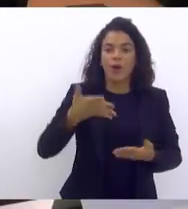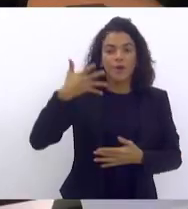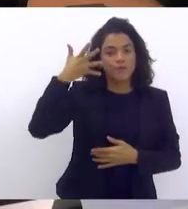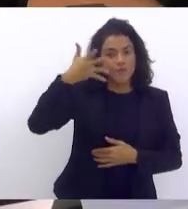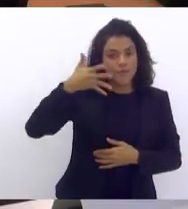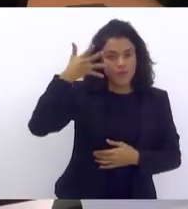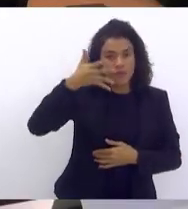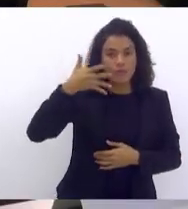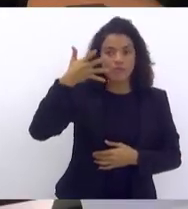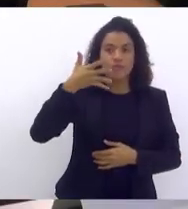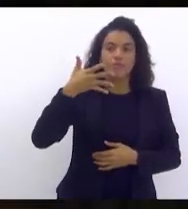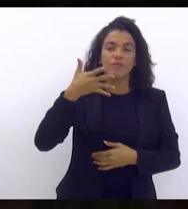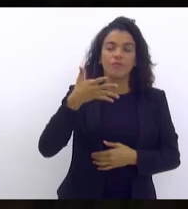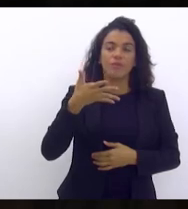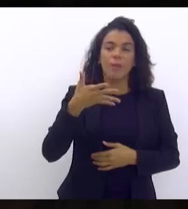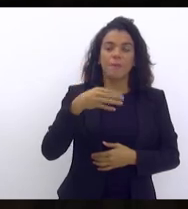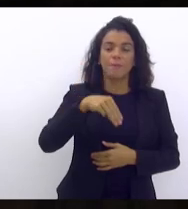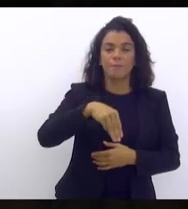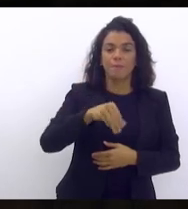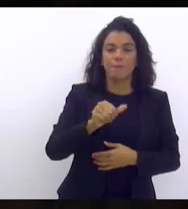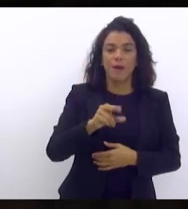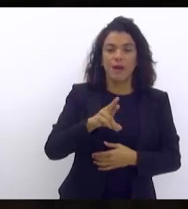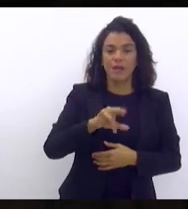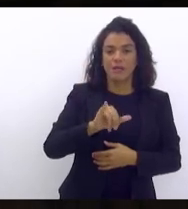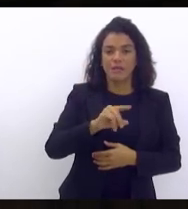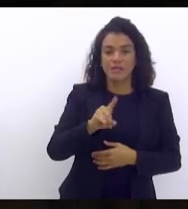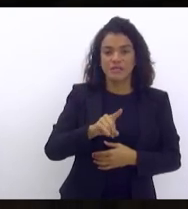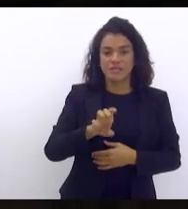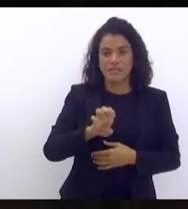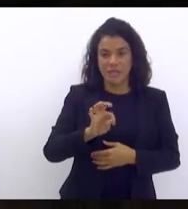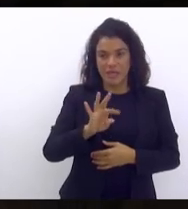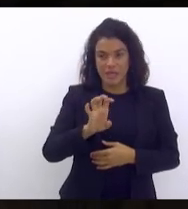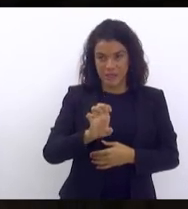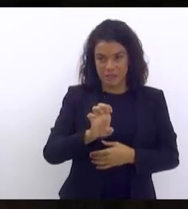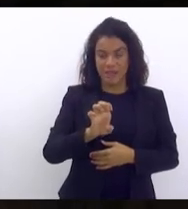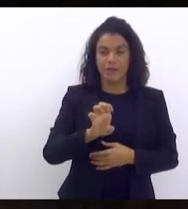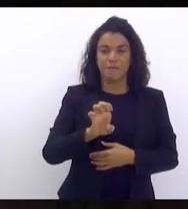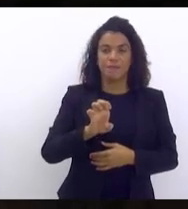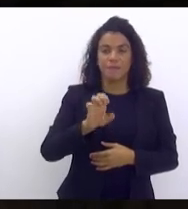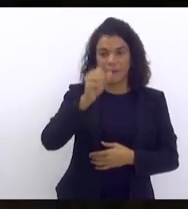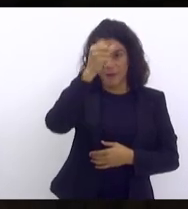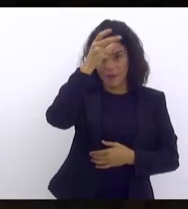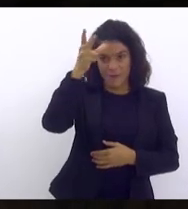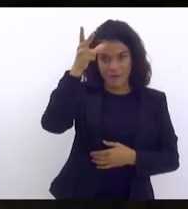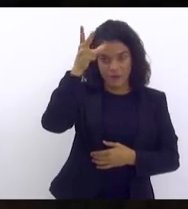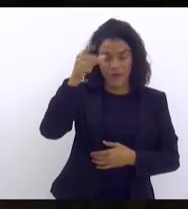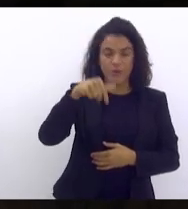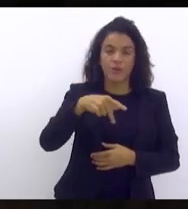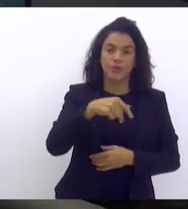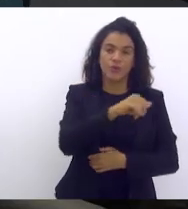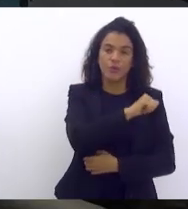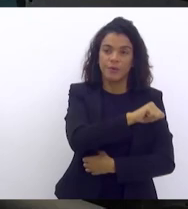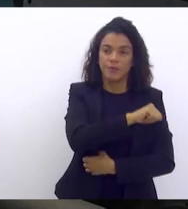chamo a companheira Marisete Souza Sampaio, da ACE, Prefeitura aqui do Rio.